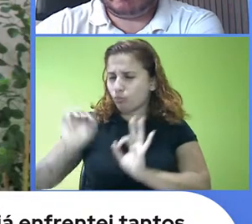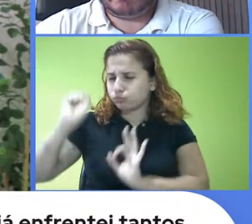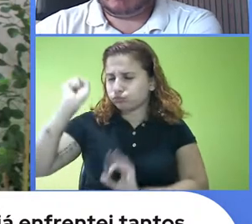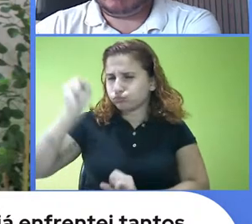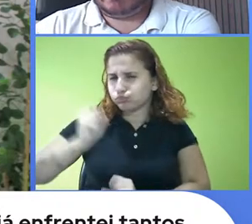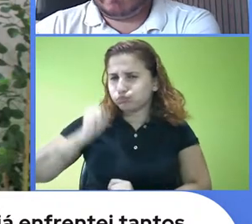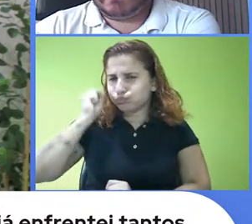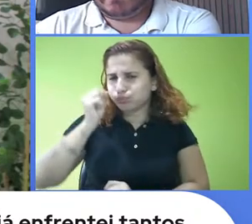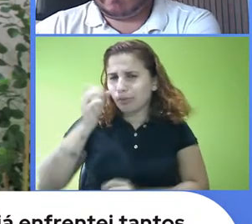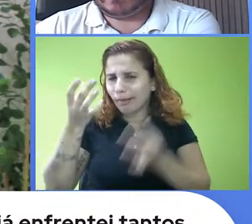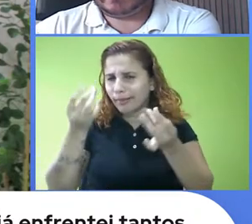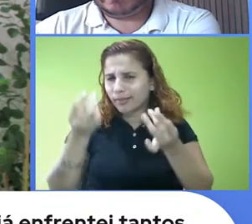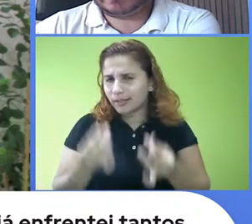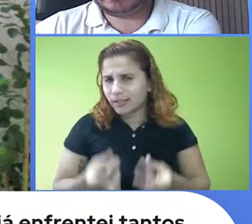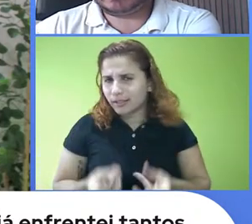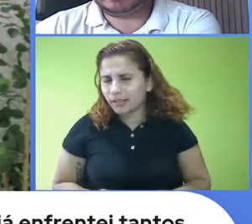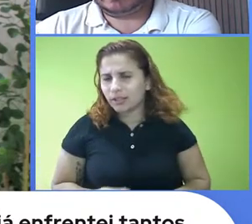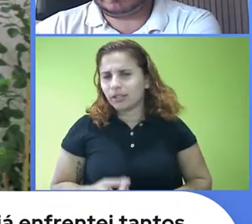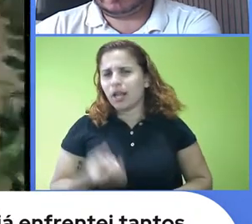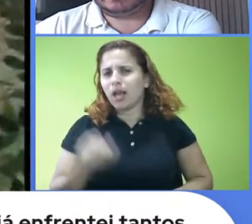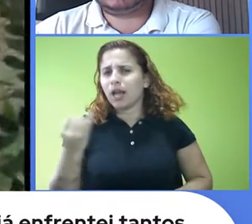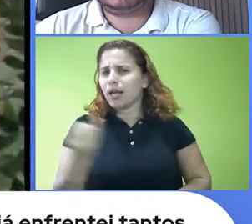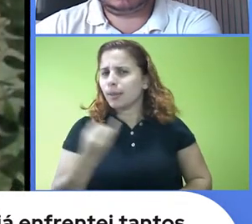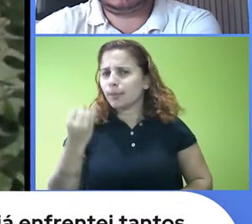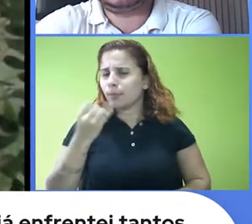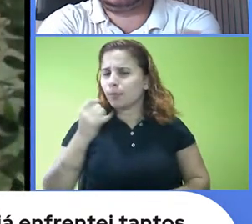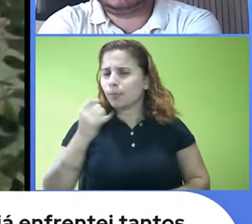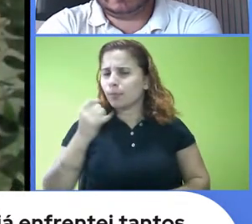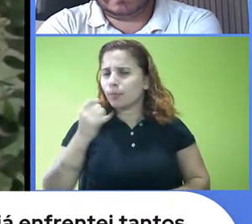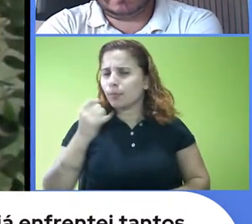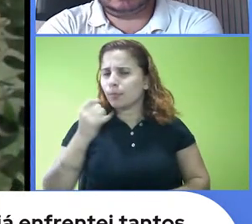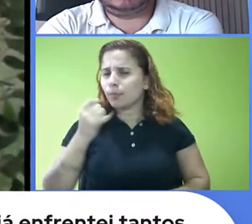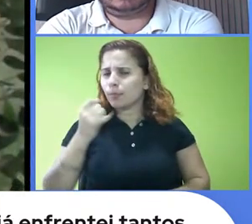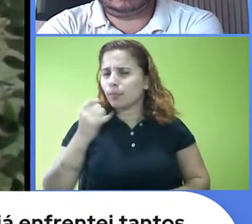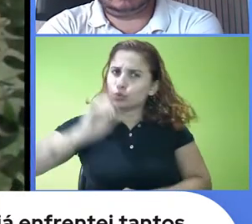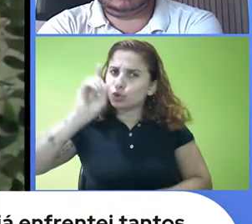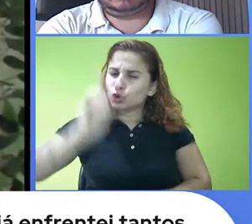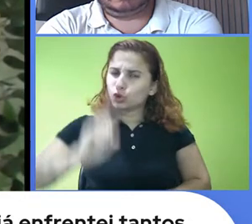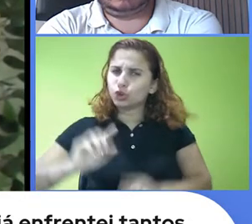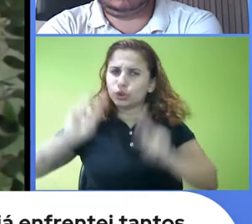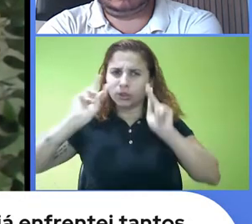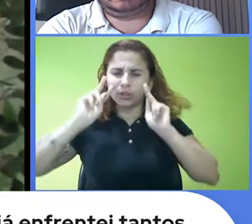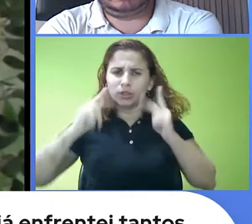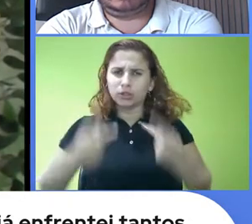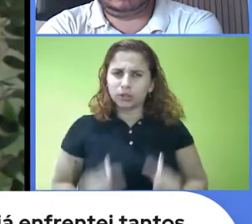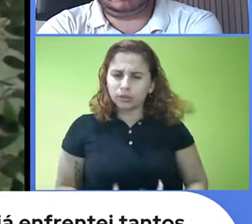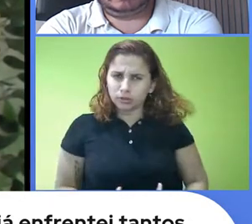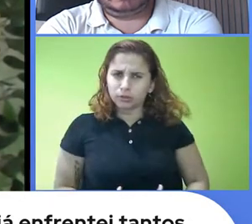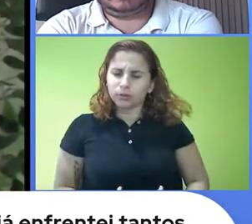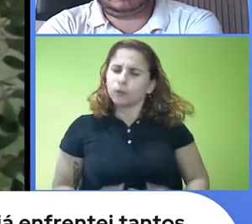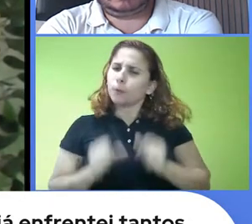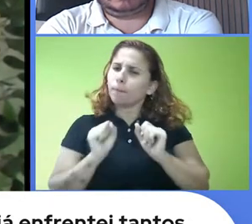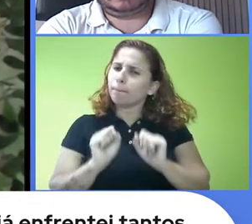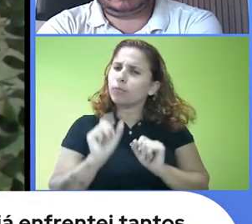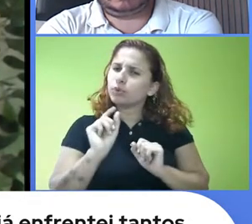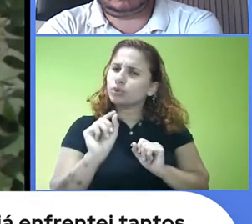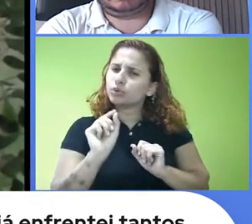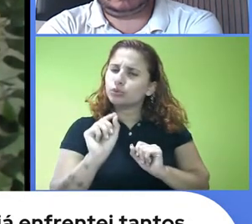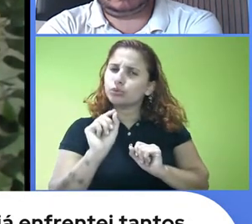importância do trabalho enquanto direito humano, e a gente podia puxar um pouco mais até e dizer